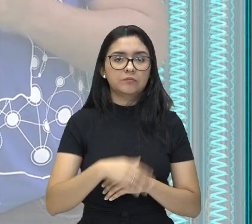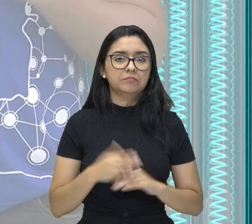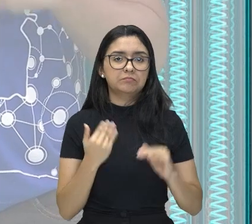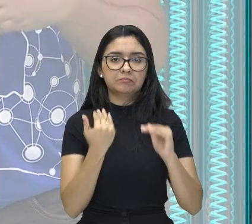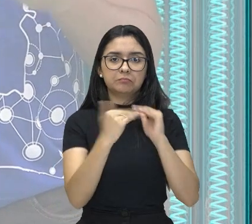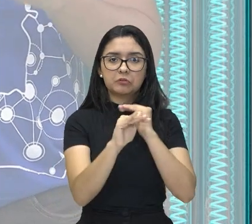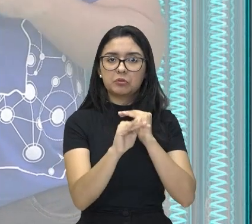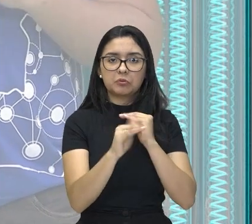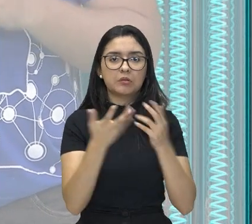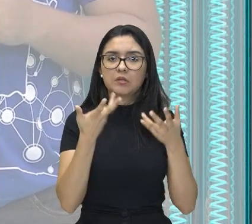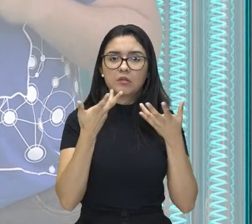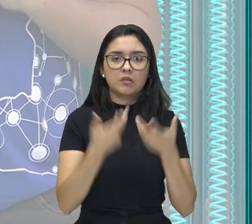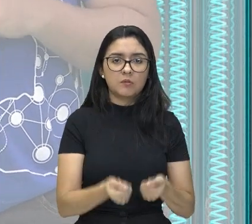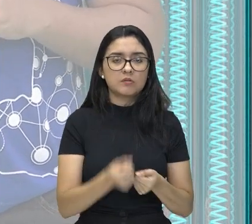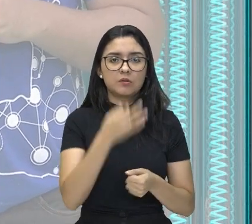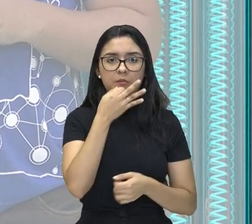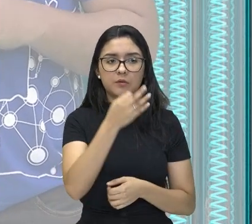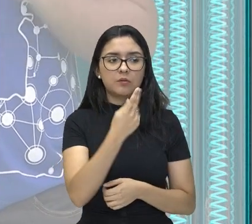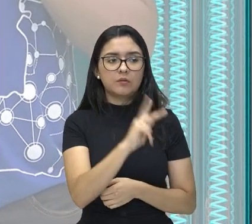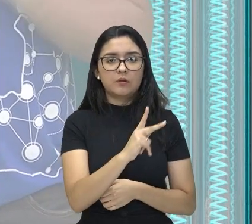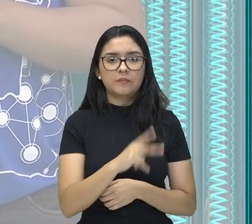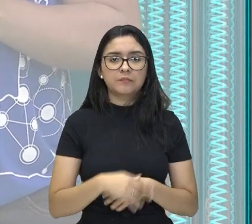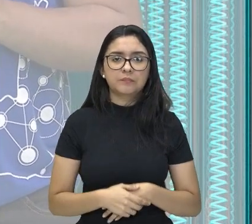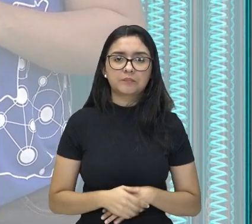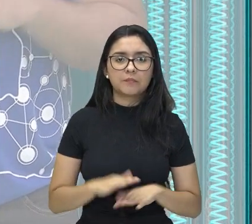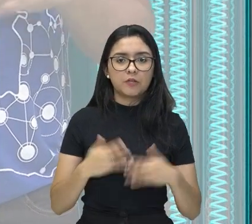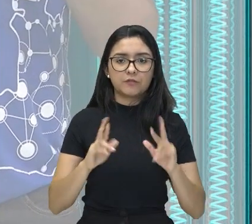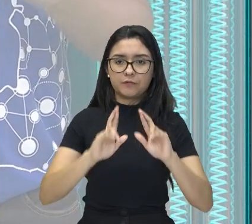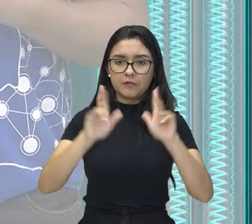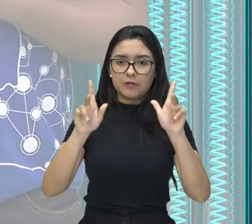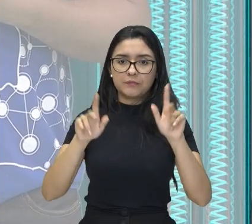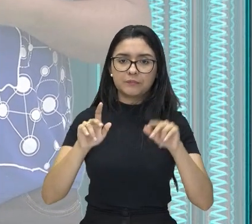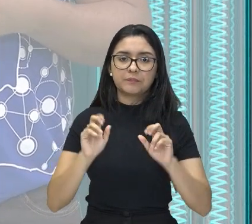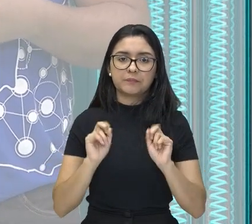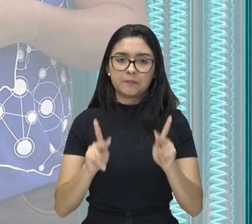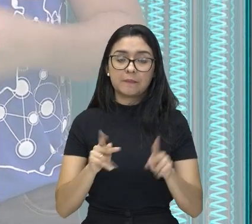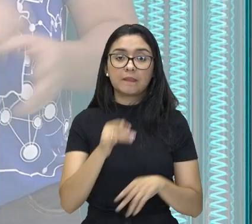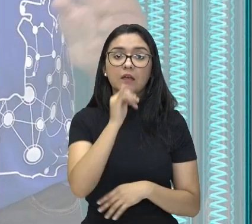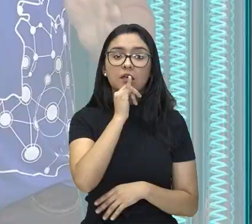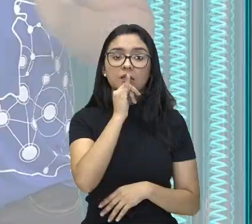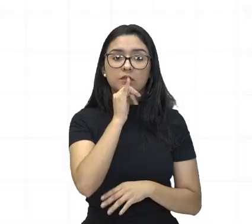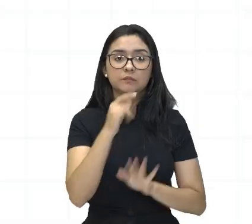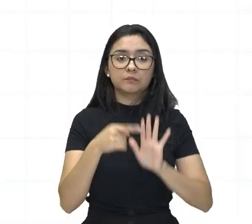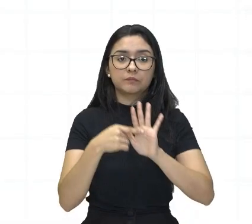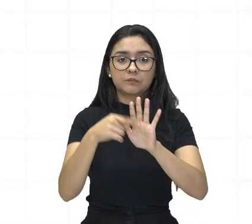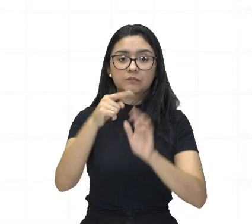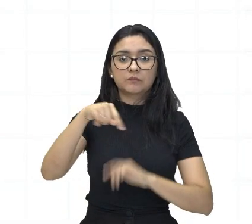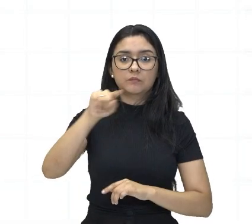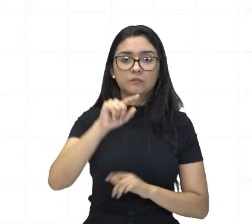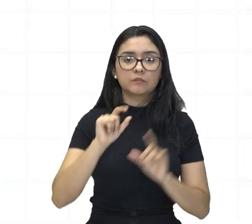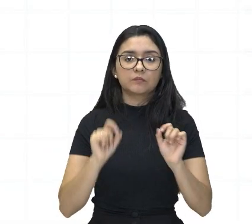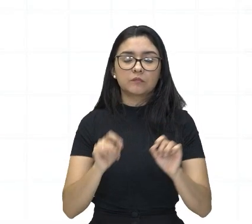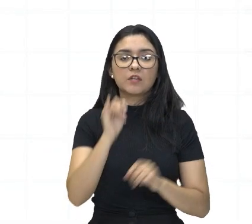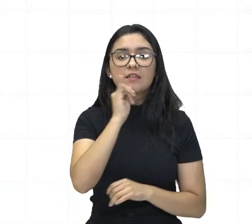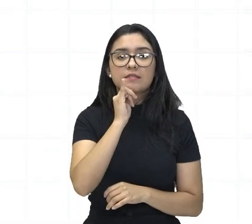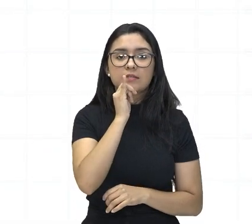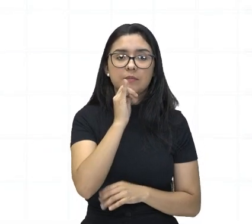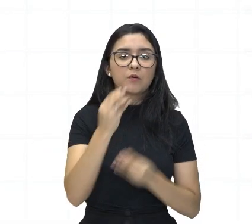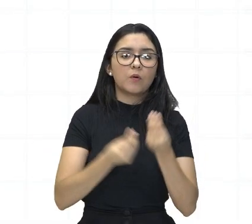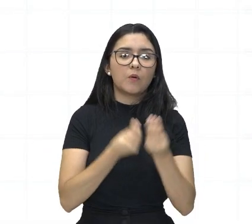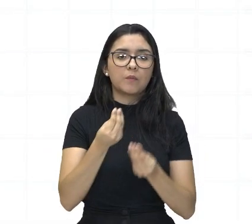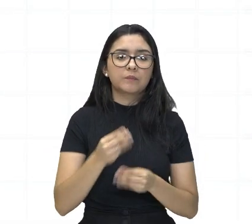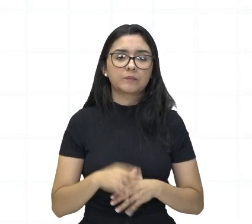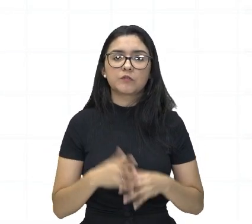determinada ideia se posicionando de forma diferente, ok? Exemplo de uso, colocando aí para vocês esse exemplo que pode